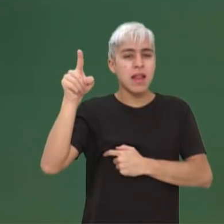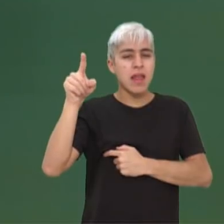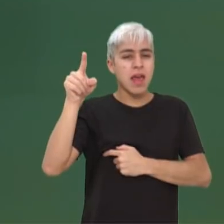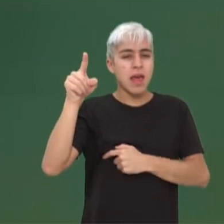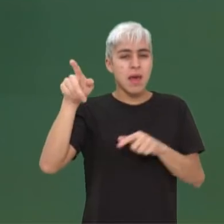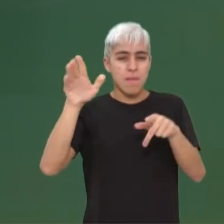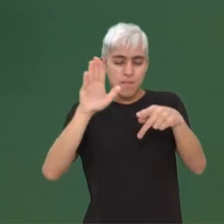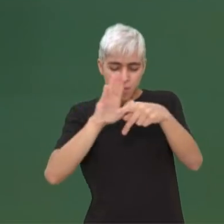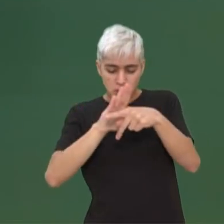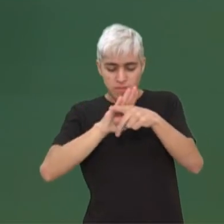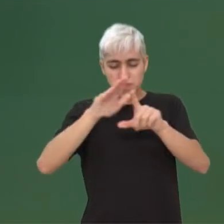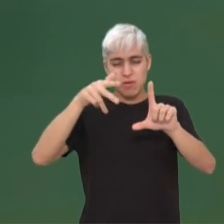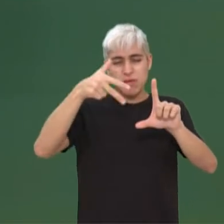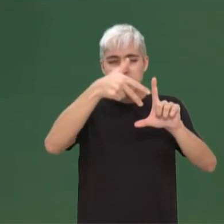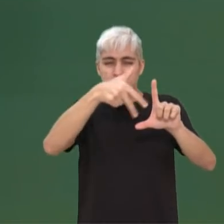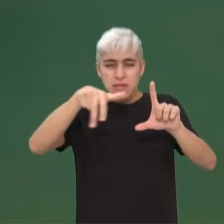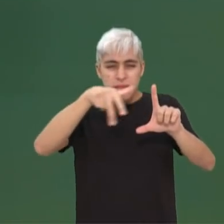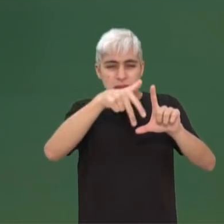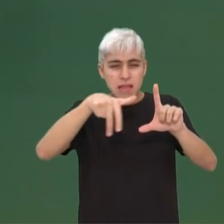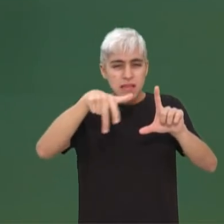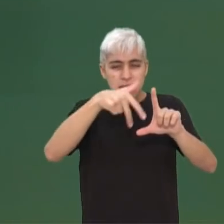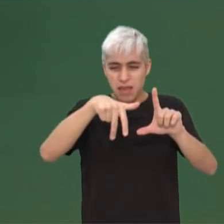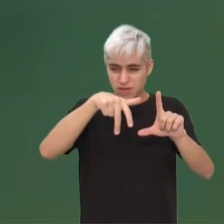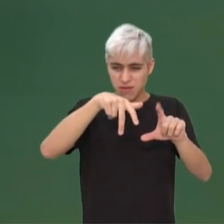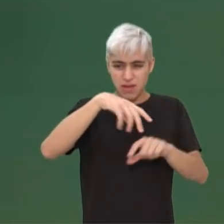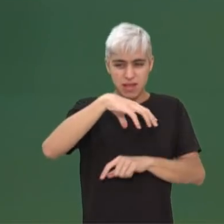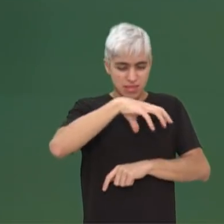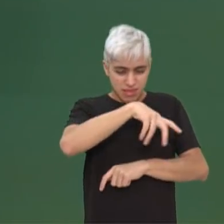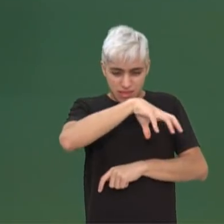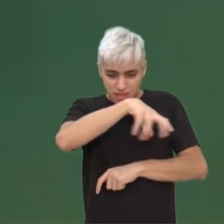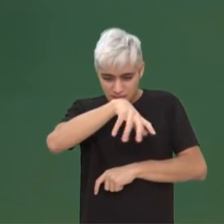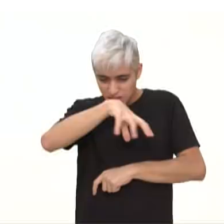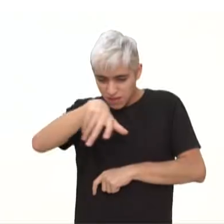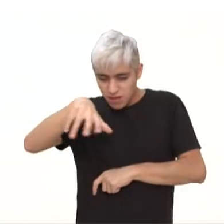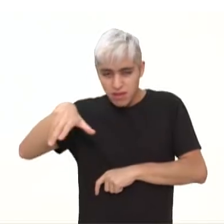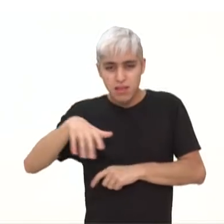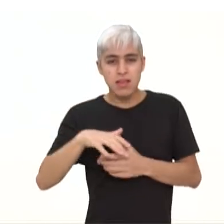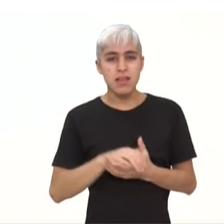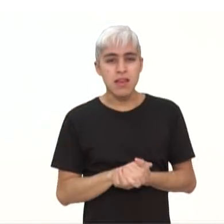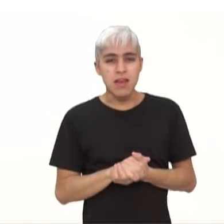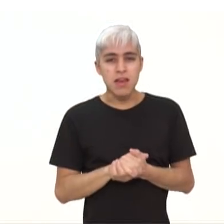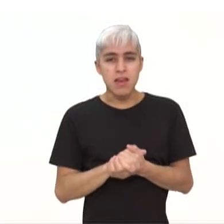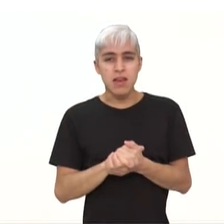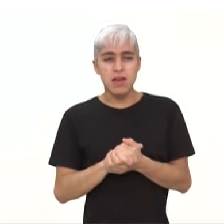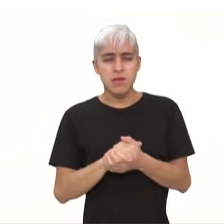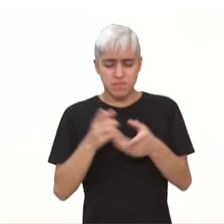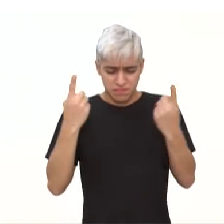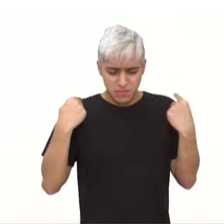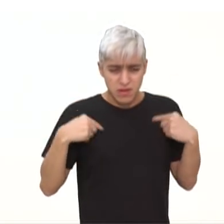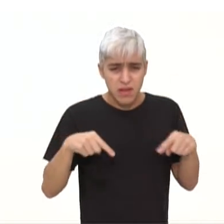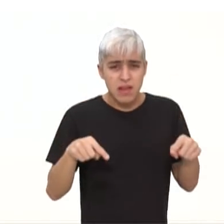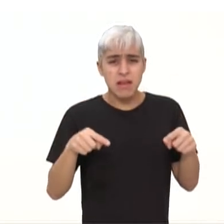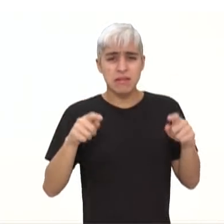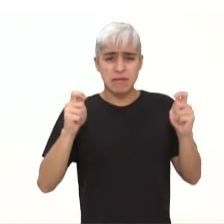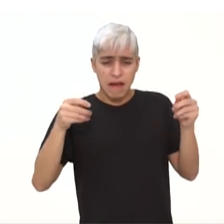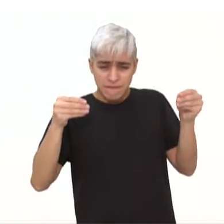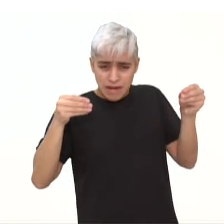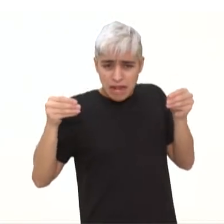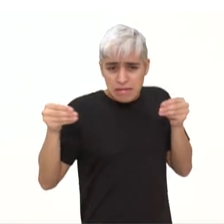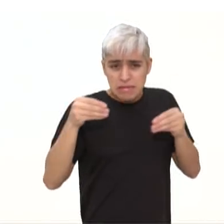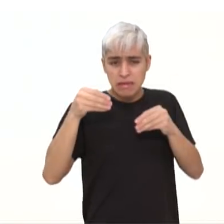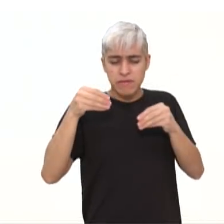casa adoram. E um músculo flexível, ele consequentemente, ele tem potencial para se tornar ali um músculo